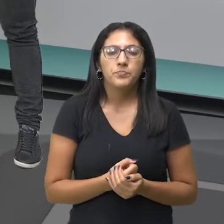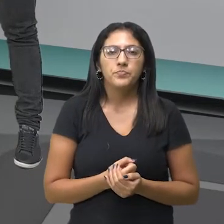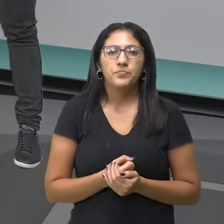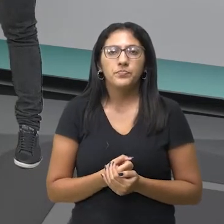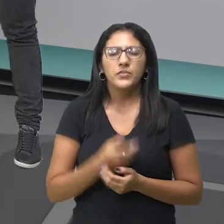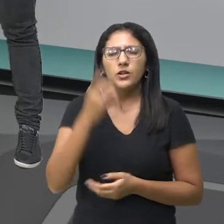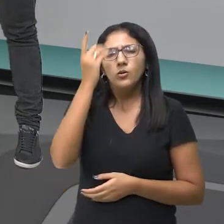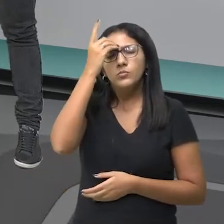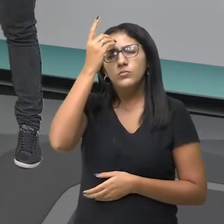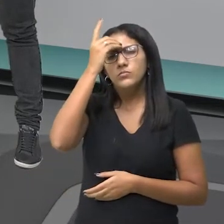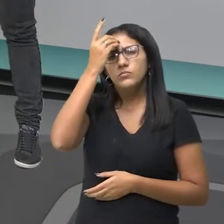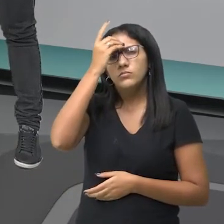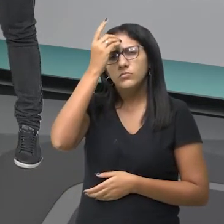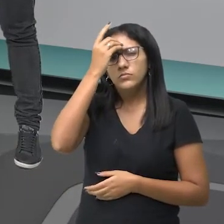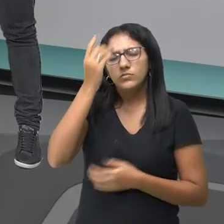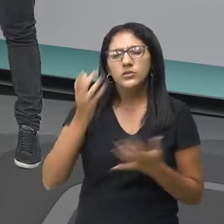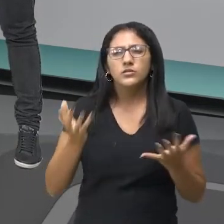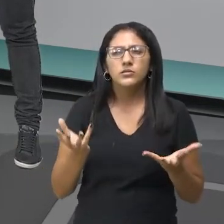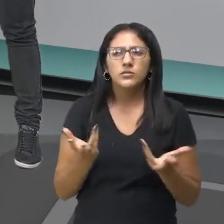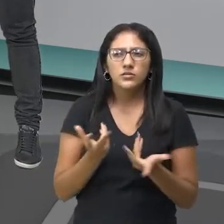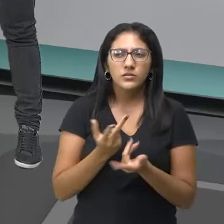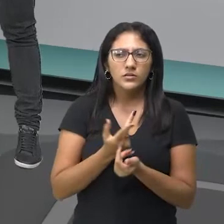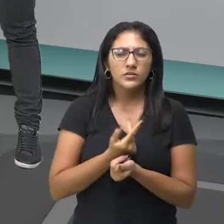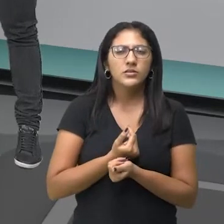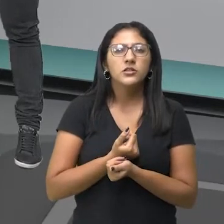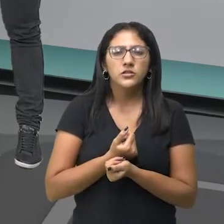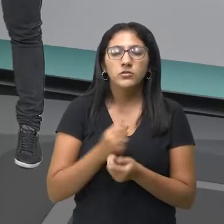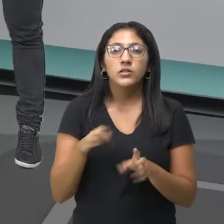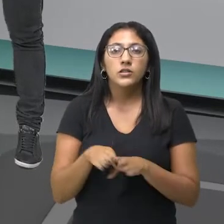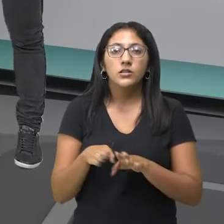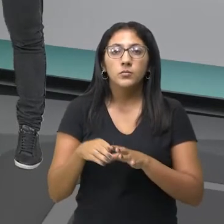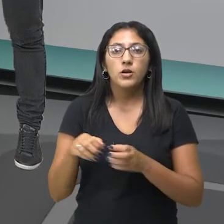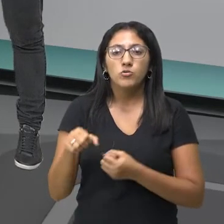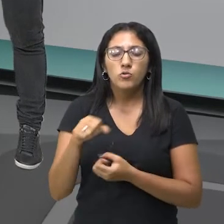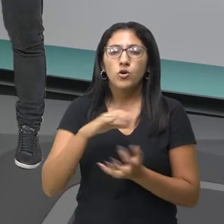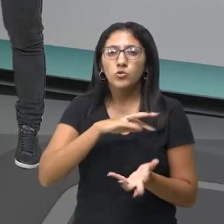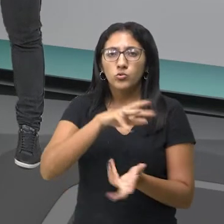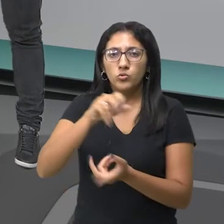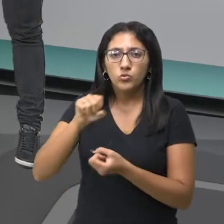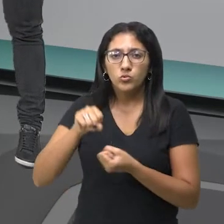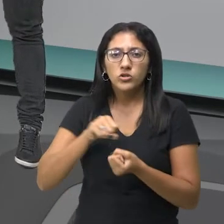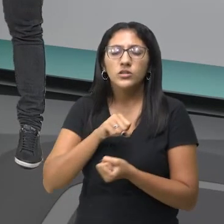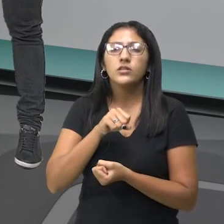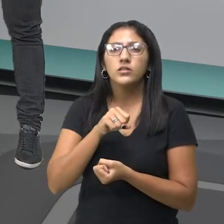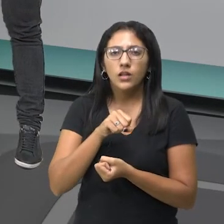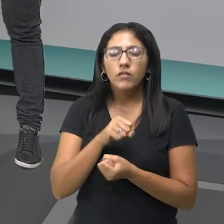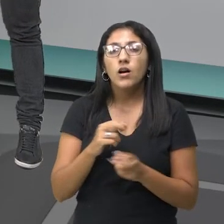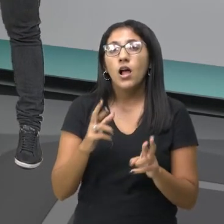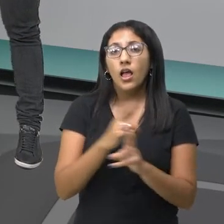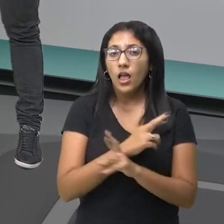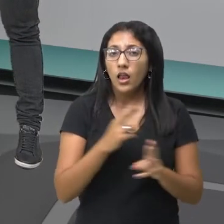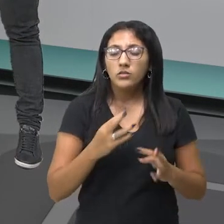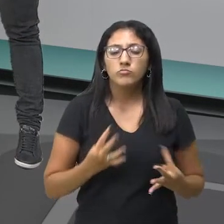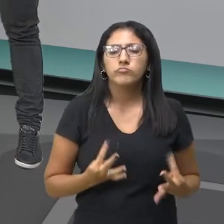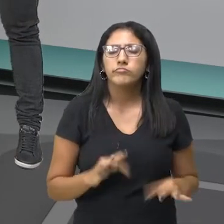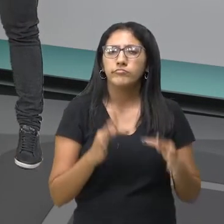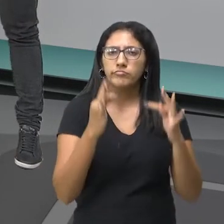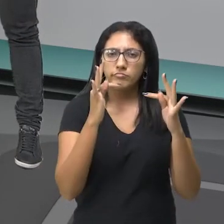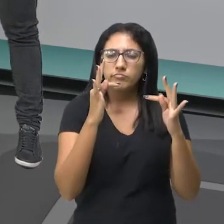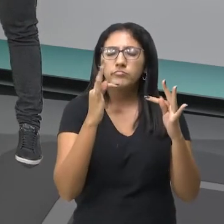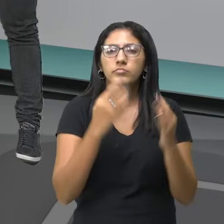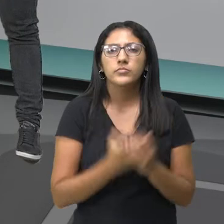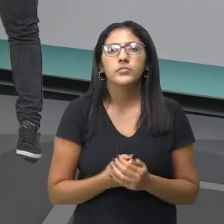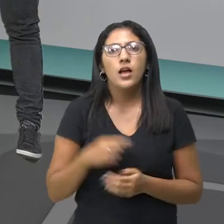ideia criativa e sustentável, aliada à tecnologia. Foi dessa forma que a